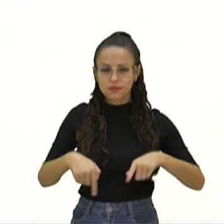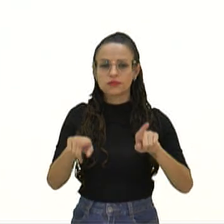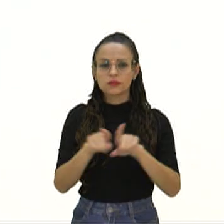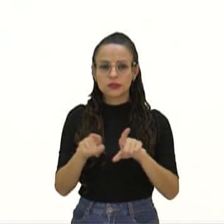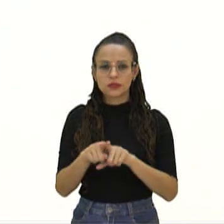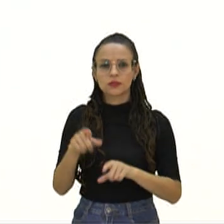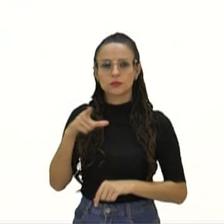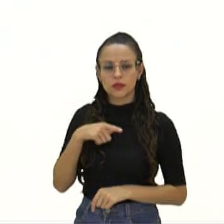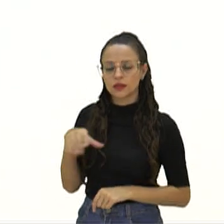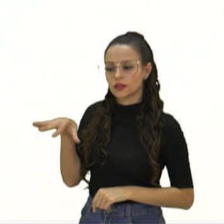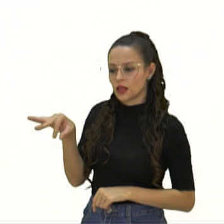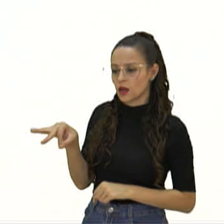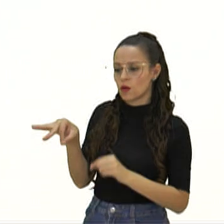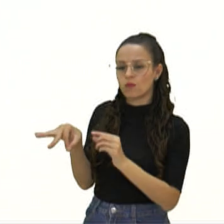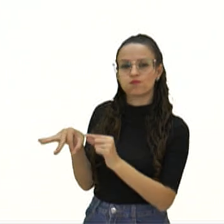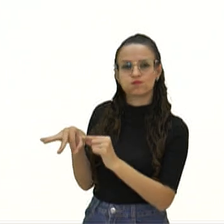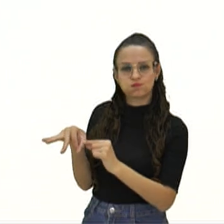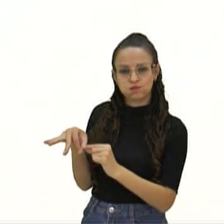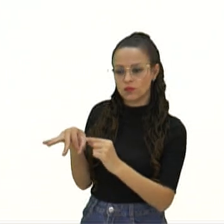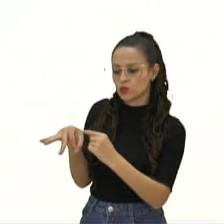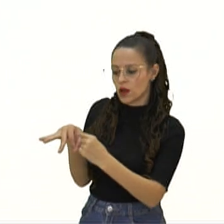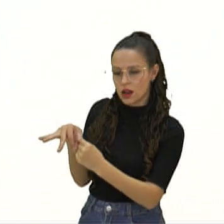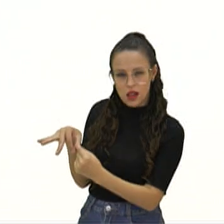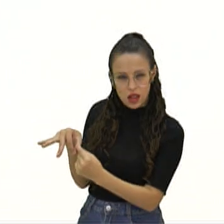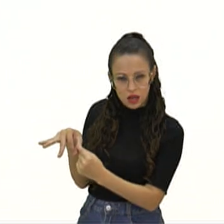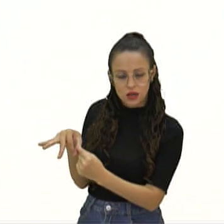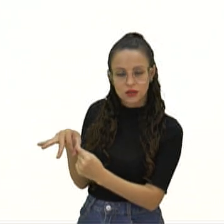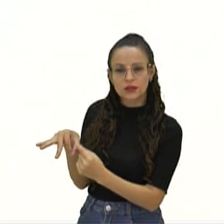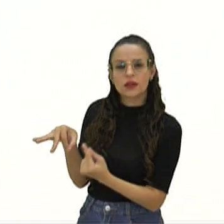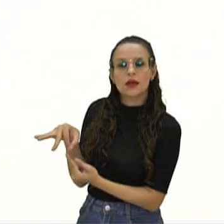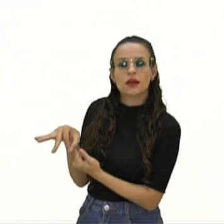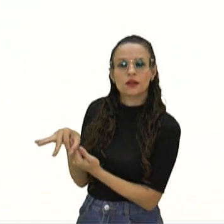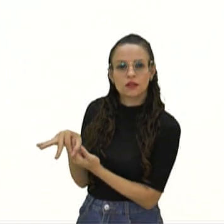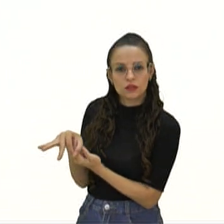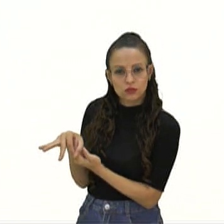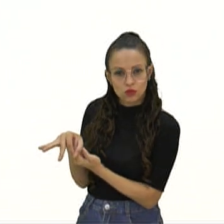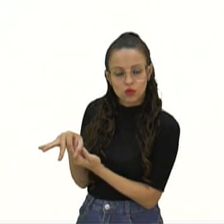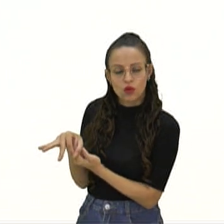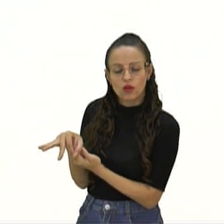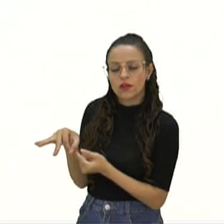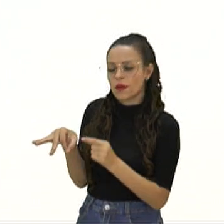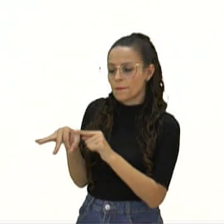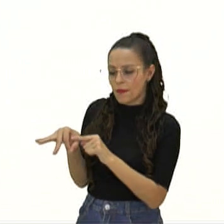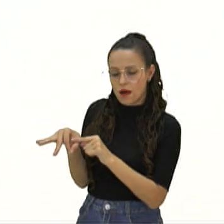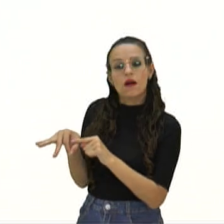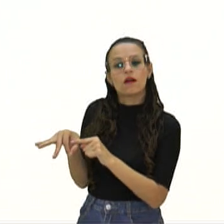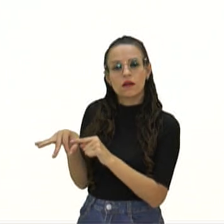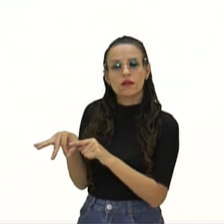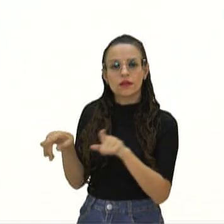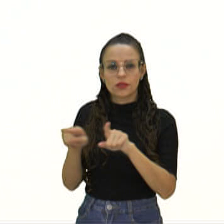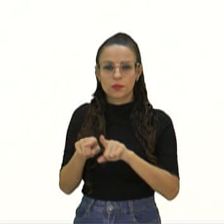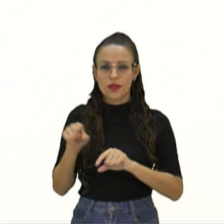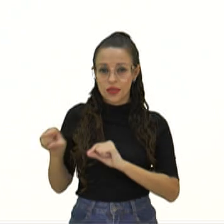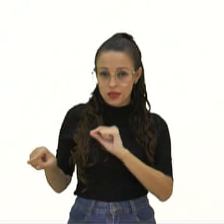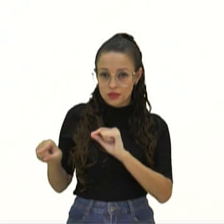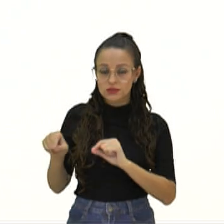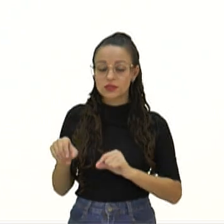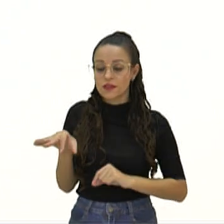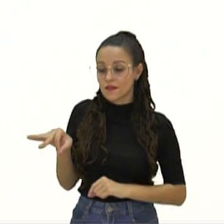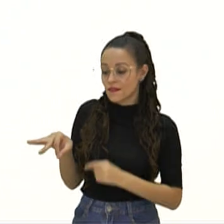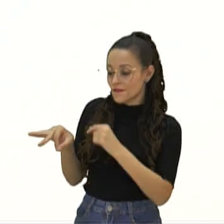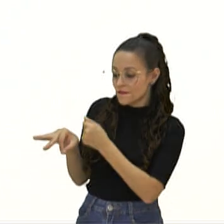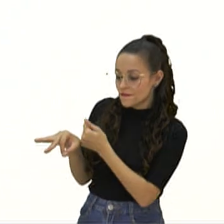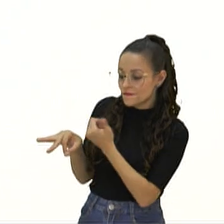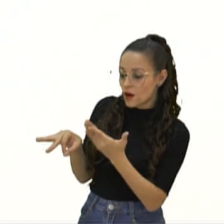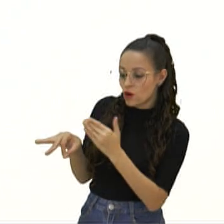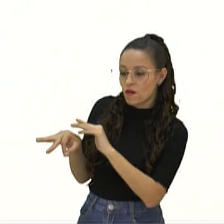formados por lábios maiores e menores, o clitóris, o vestíbulo vaginal. Esses órgãos, situados